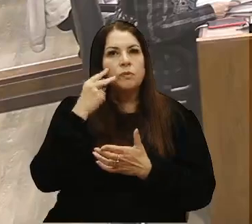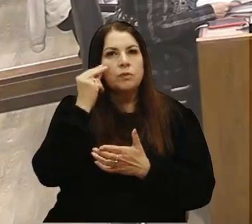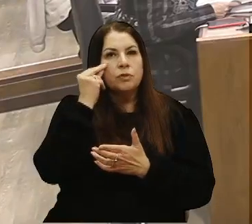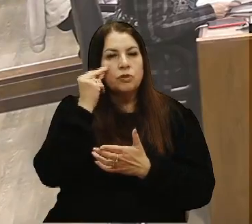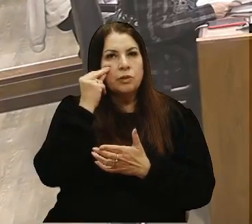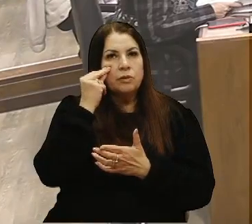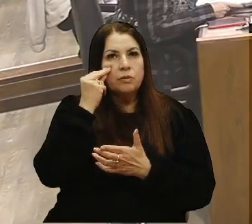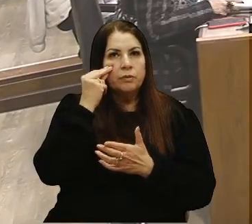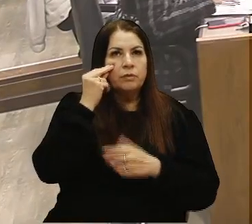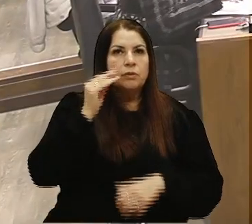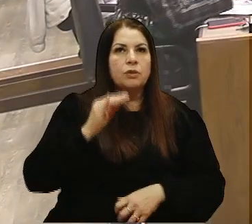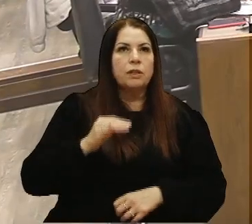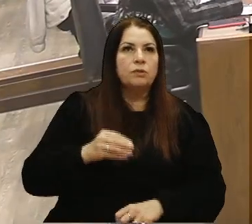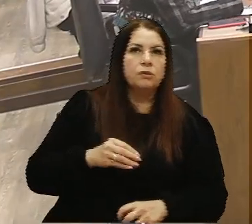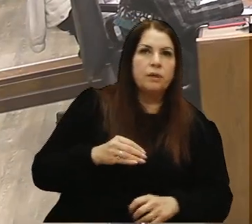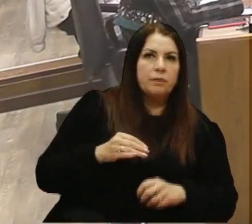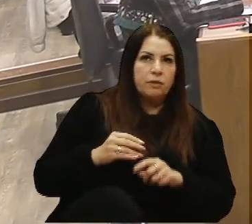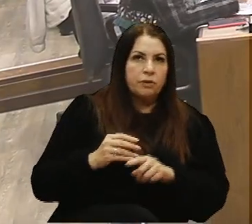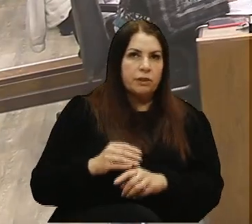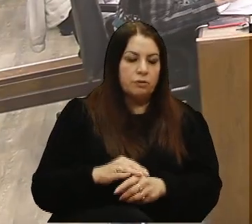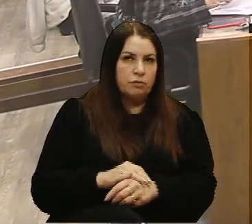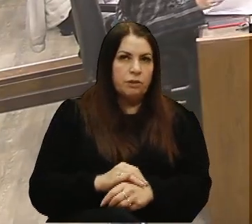Cláudio Libardi.